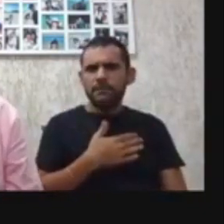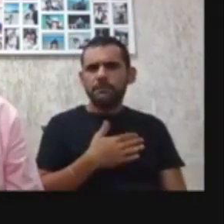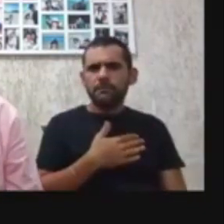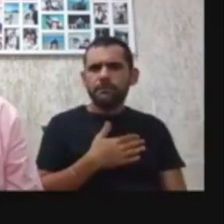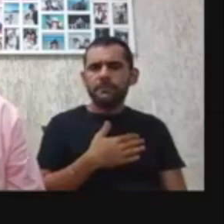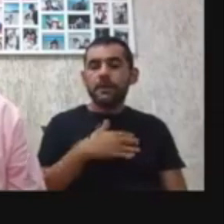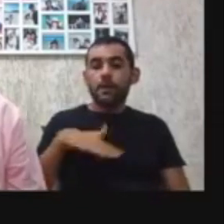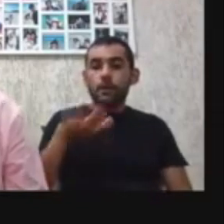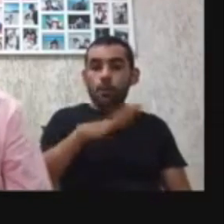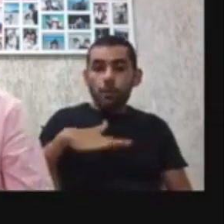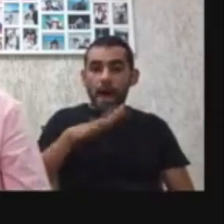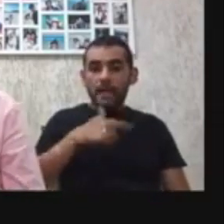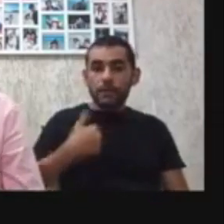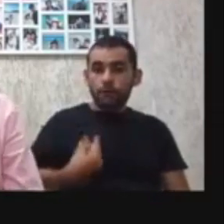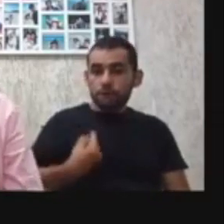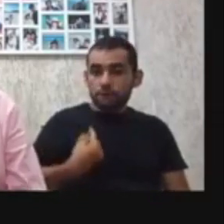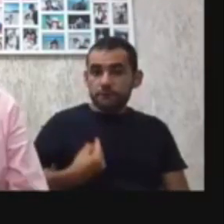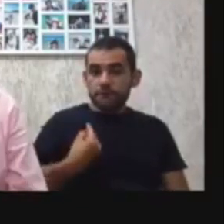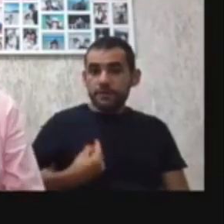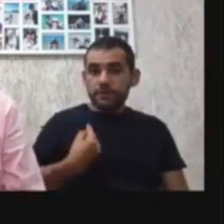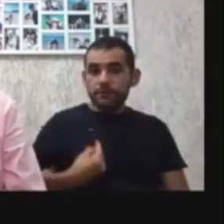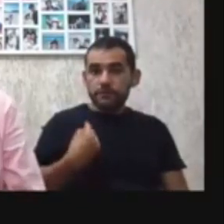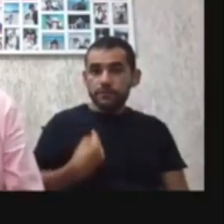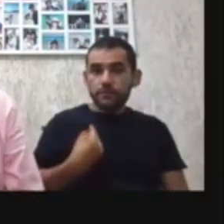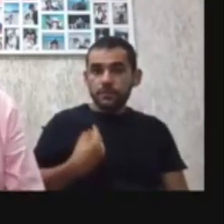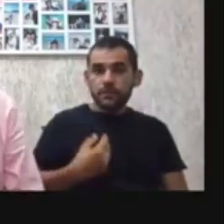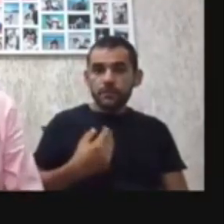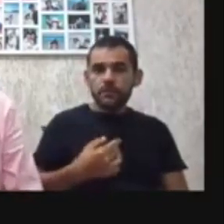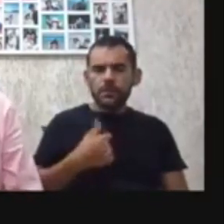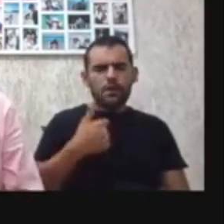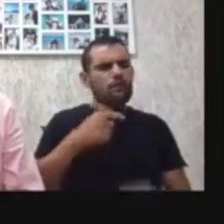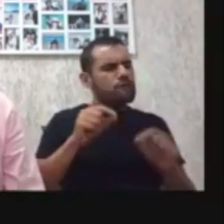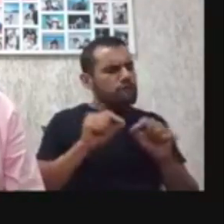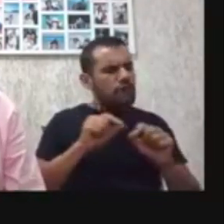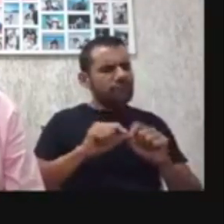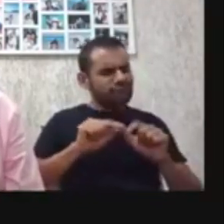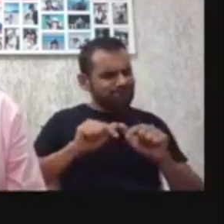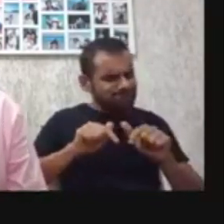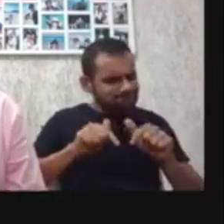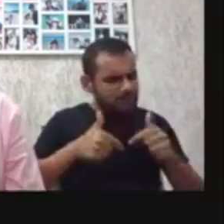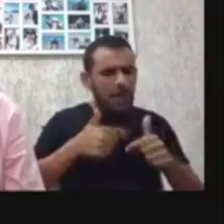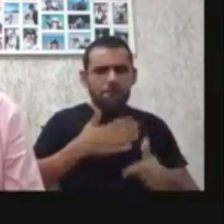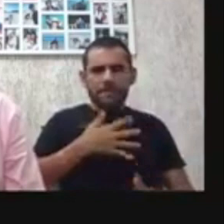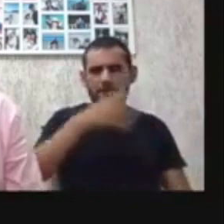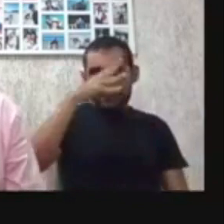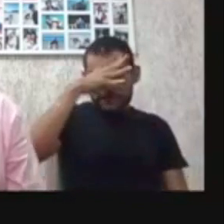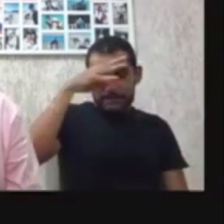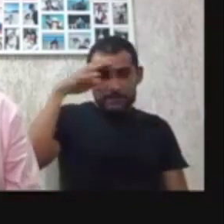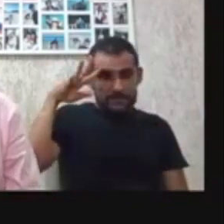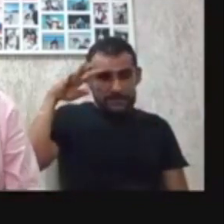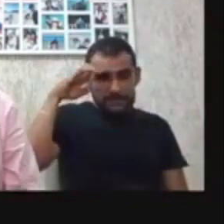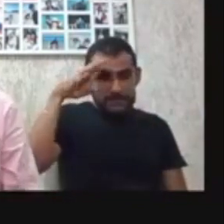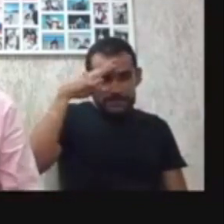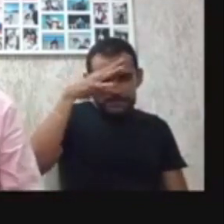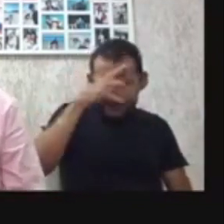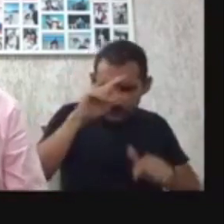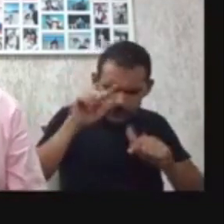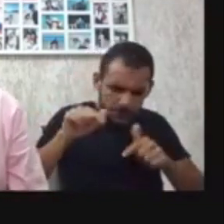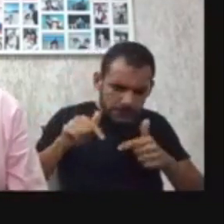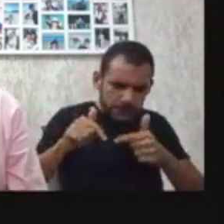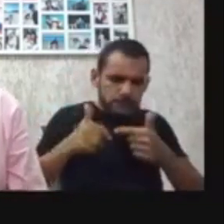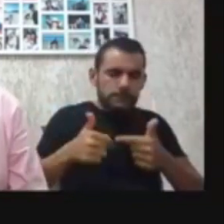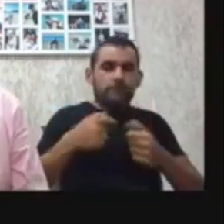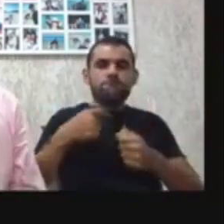entendo. Porque é uma área que eu vivo e eu faço de tudo. Eu e a minha equipe, nossa associação, faz